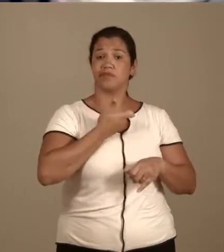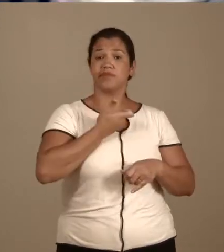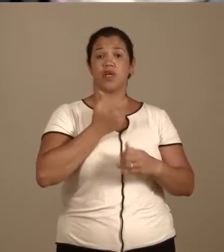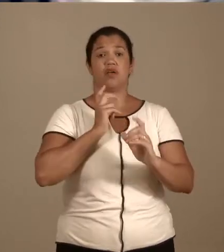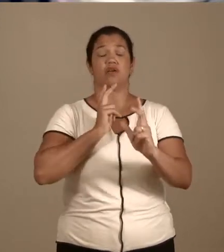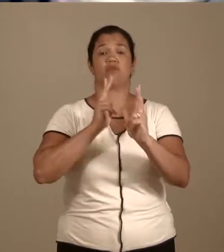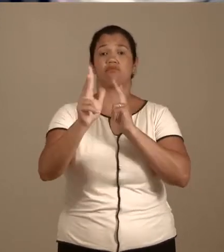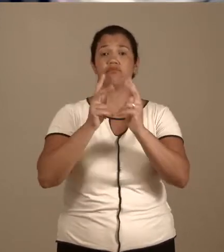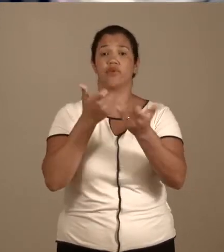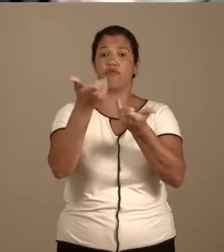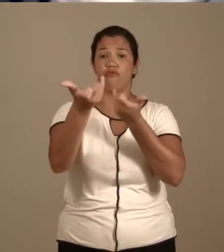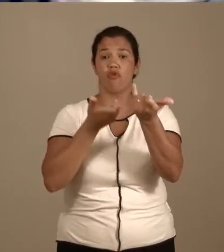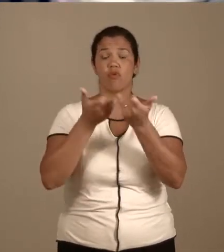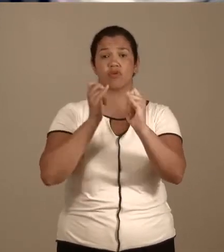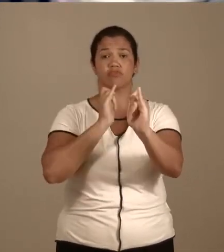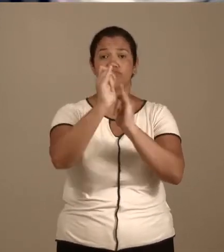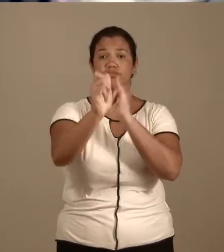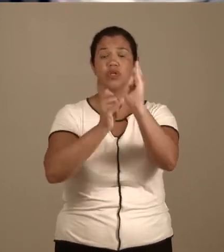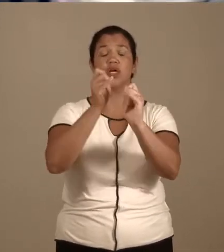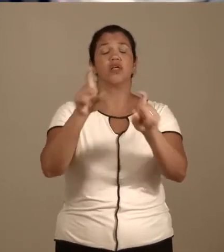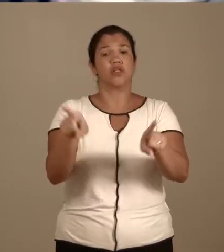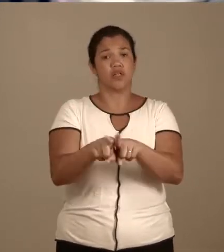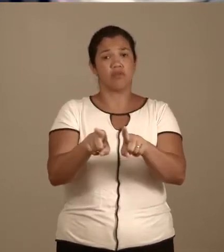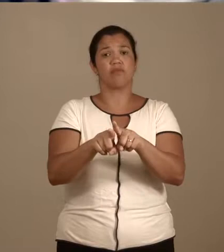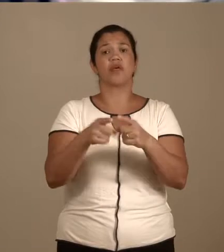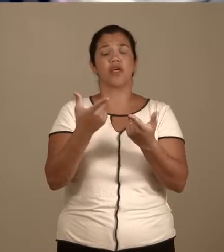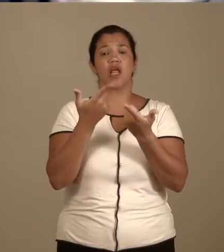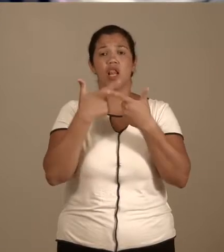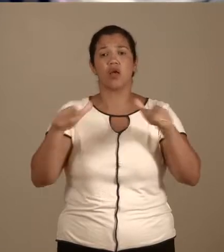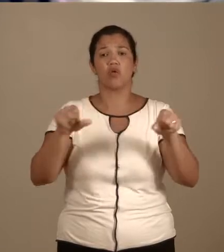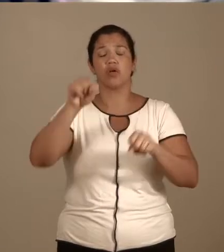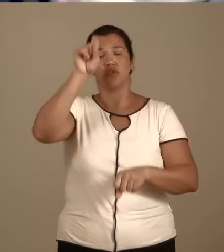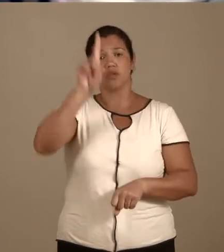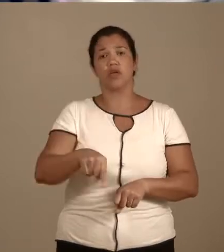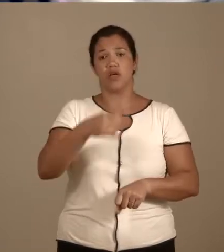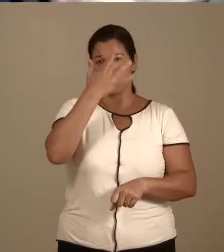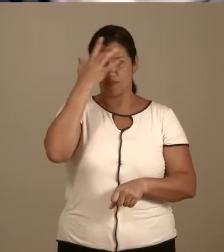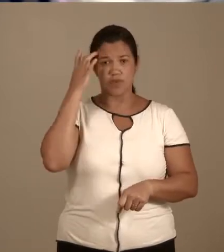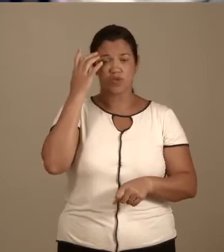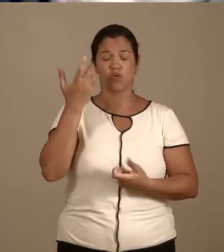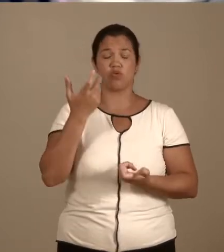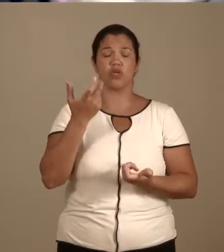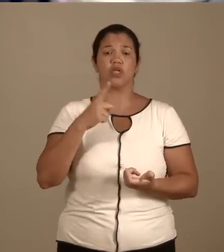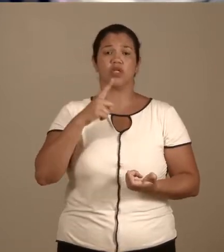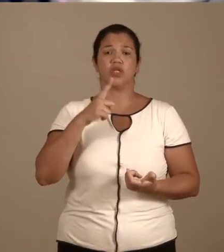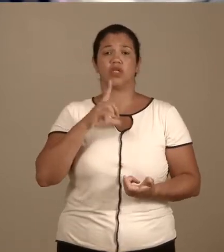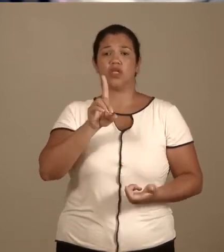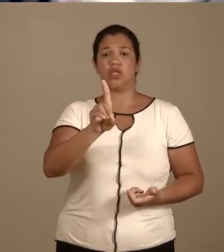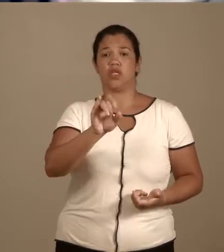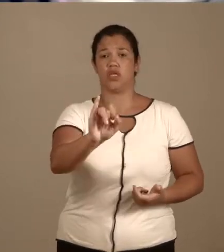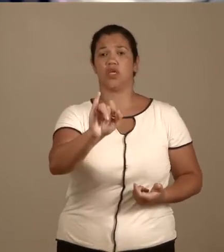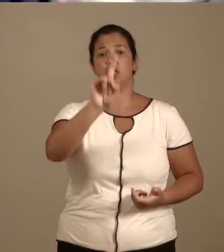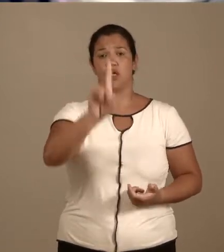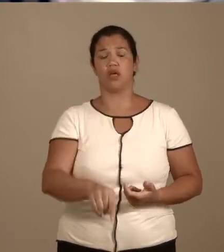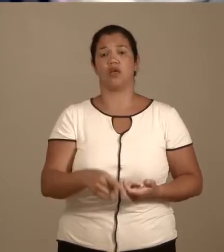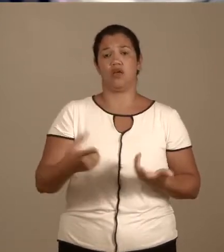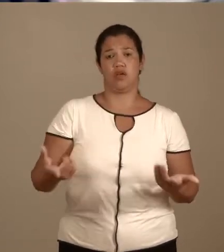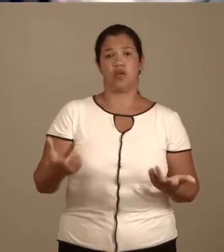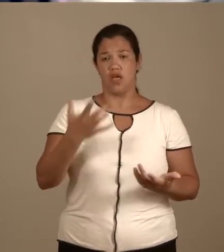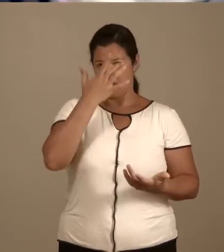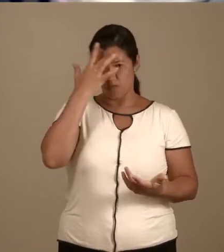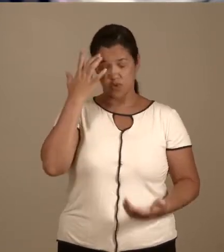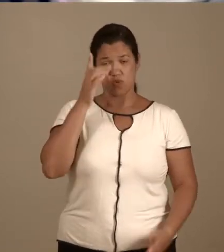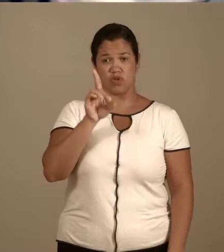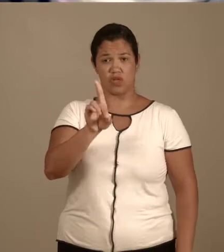outro. É a acessibilidade no seu linguajar, quando se trata de uma pessoa com deficiência intelectual. E olha, a pessoa